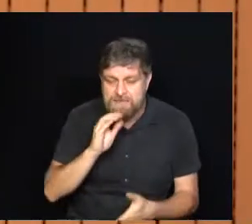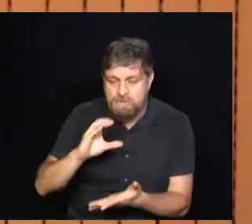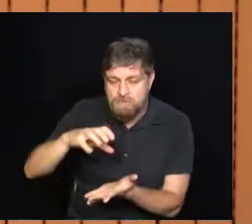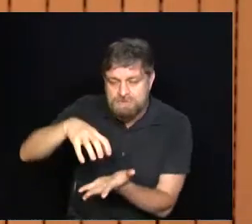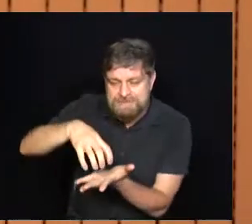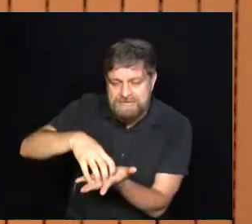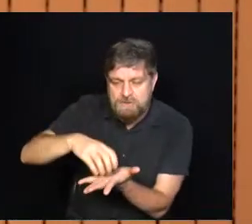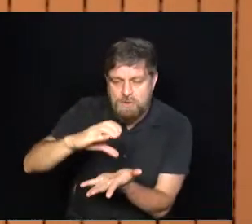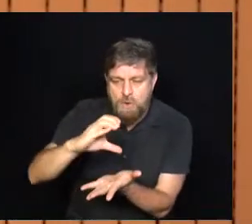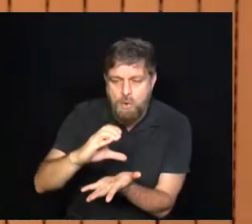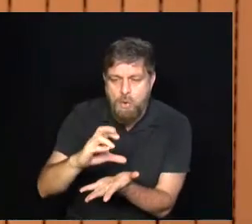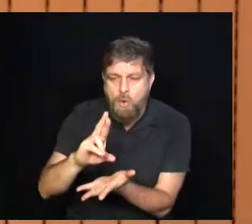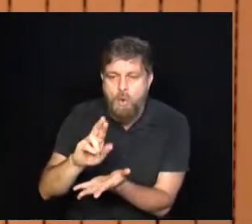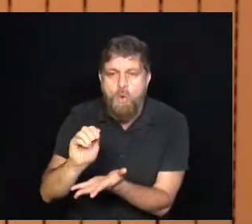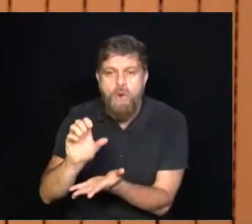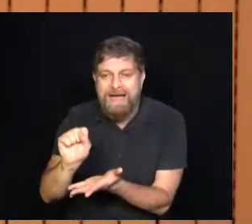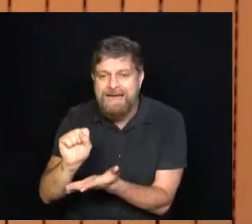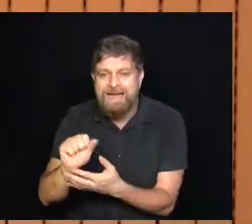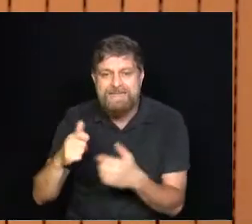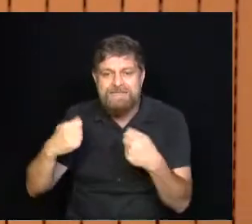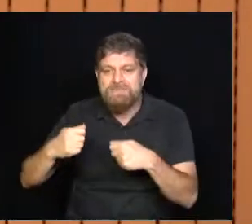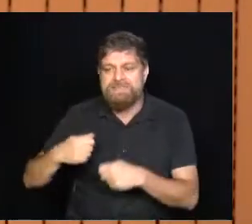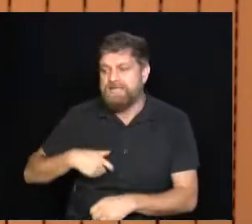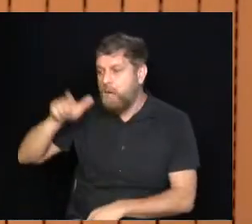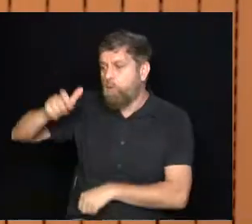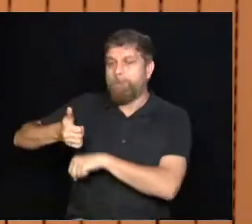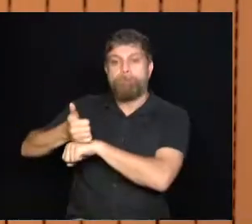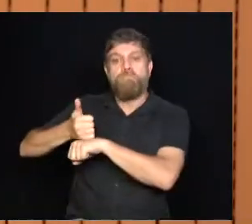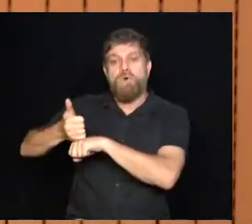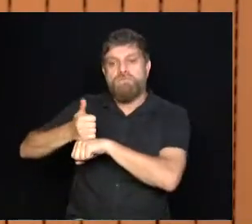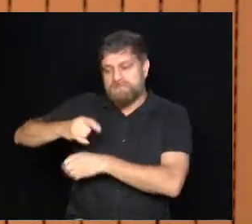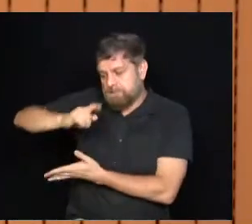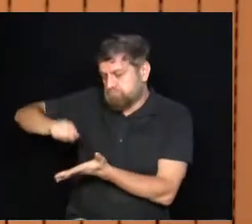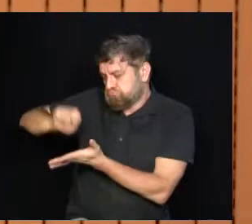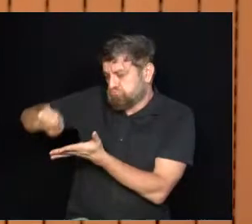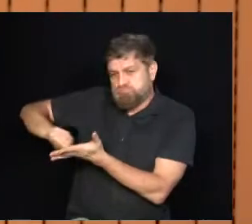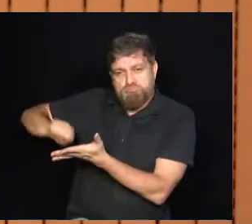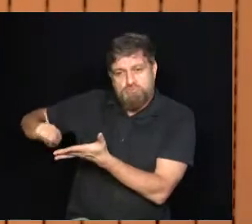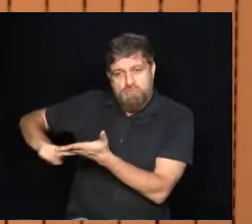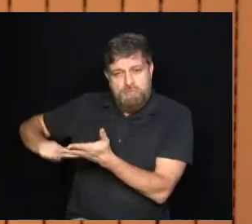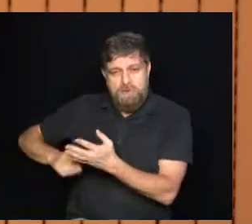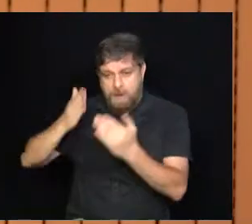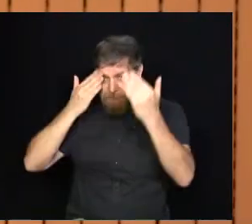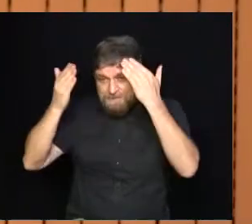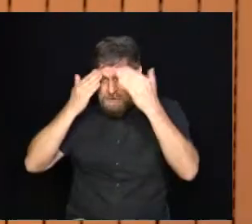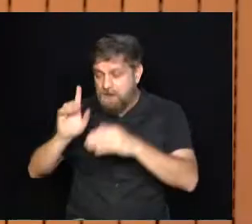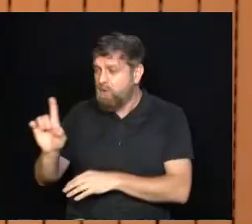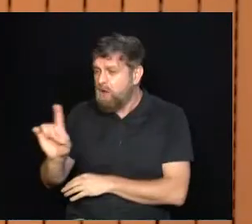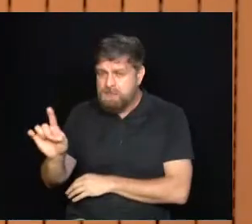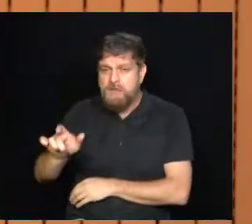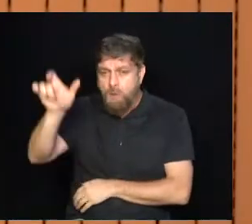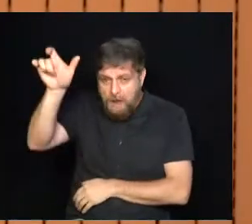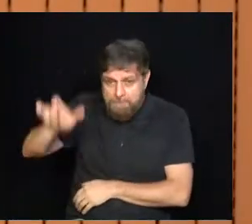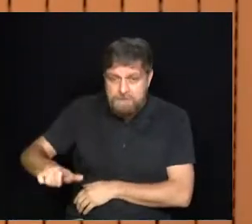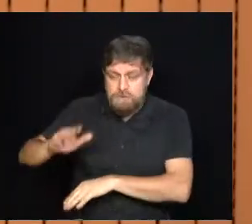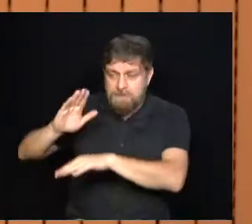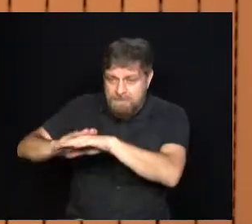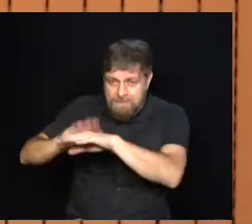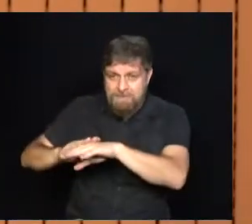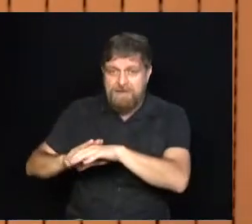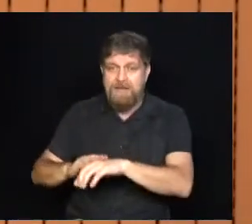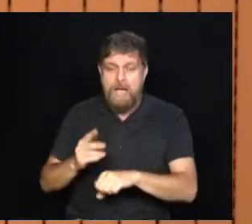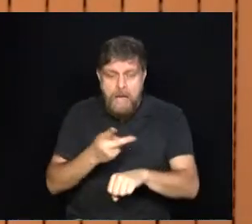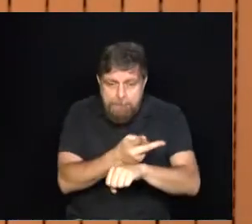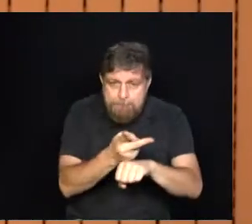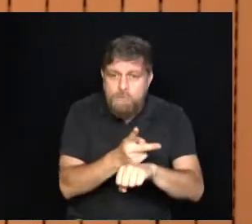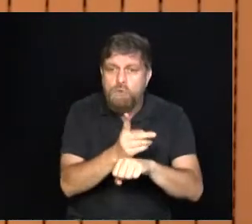Ele não precisa ser procurado por uma assistente social, não precisa ser procurado por um psicólogo. Ele detém aquela necessidade e